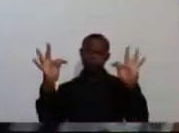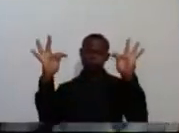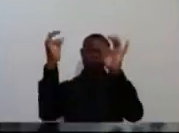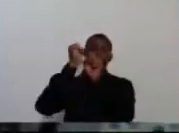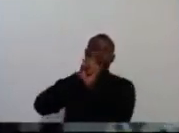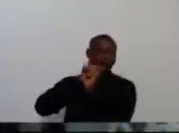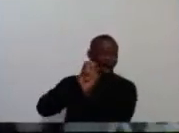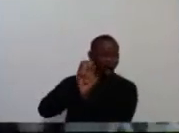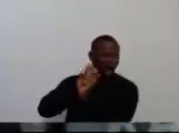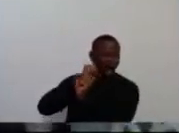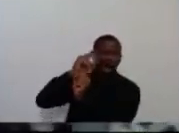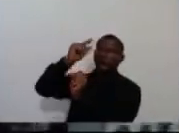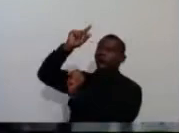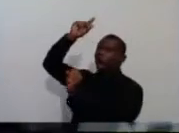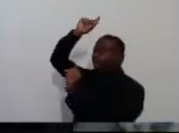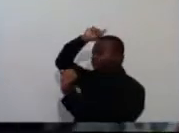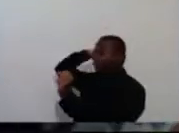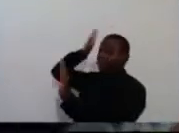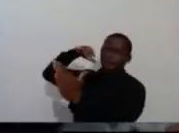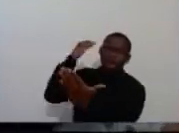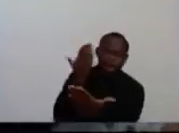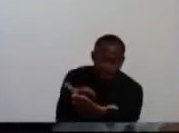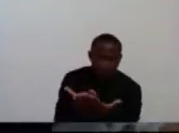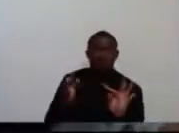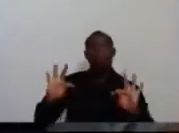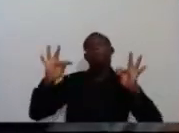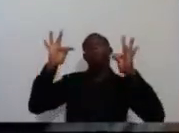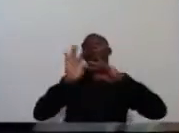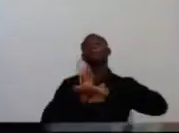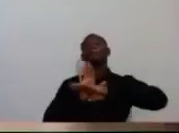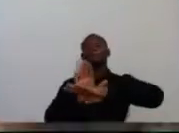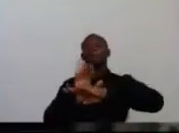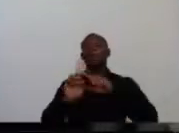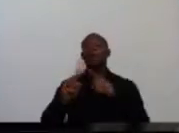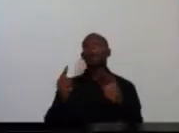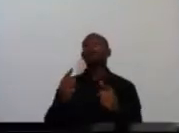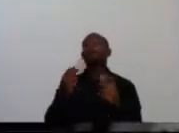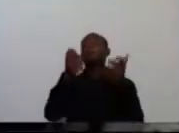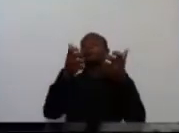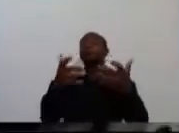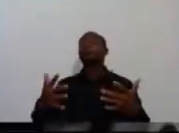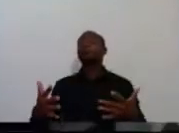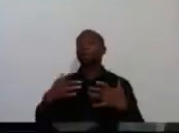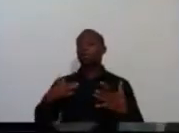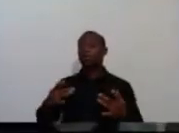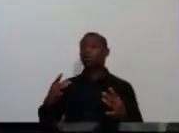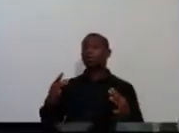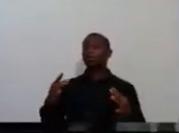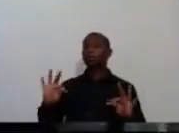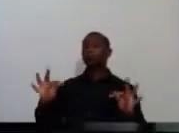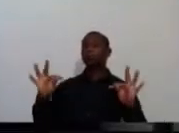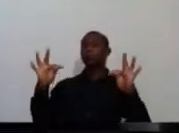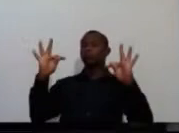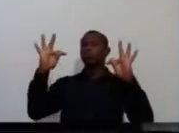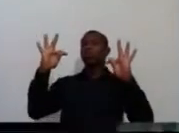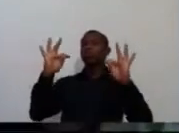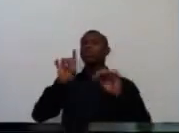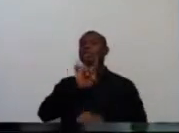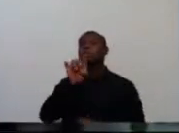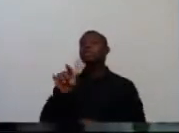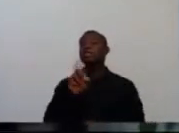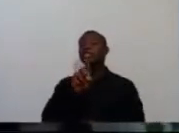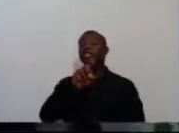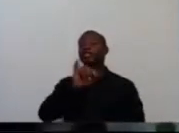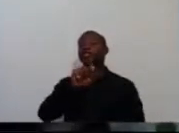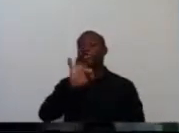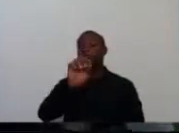primórdios, certo? E em seguida, né, desenvolvemos a tecnologia digital, que aí é diferente, aí sim, entra